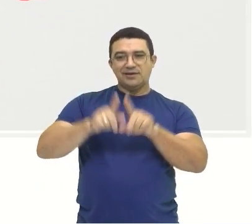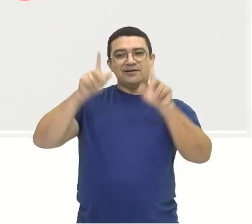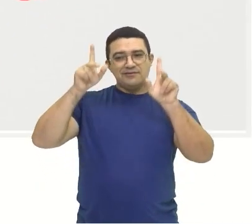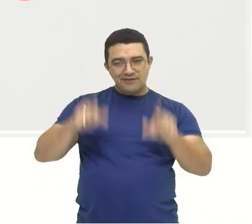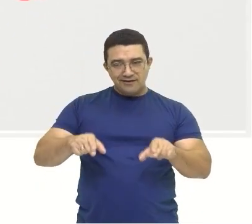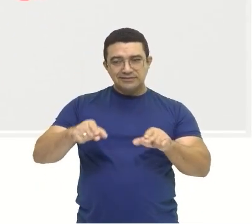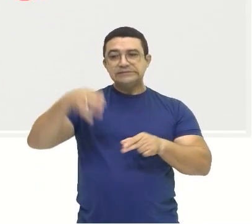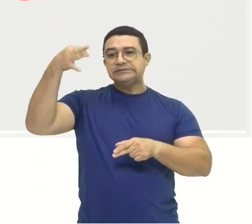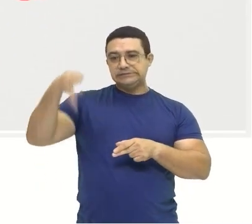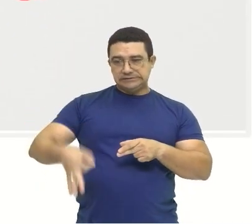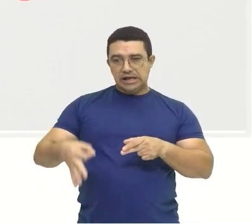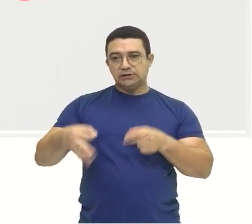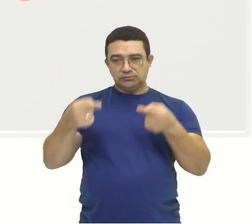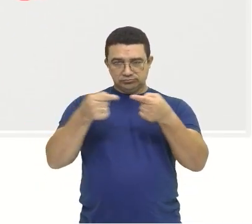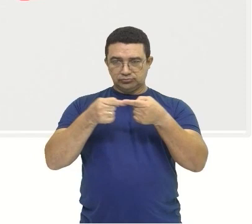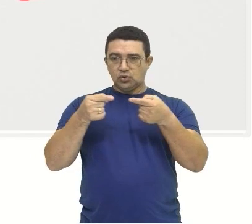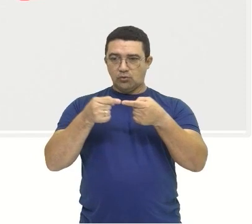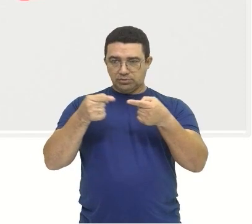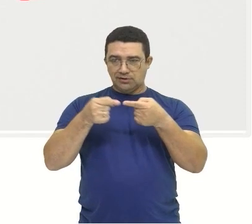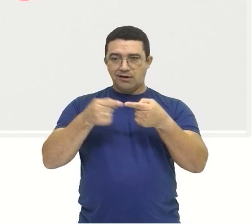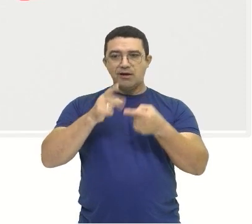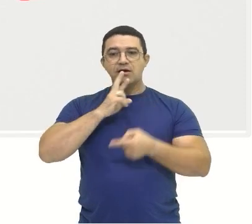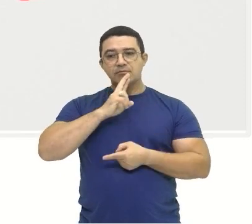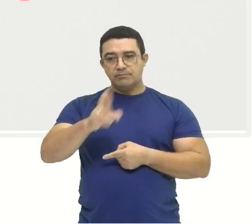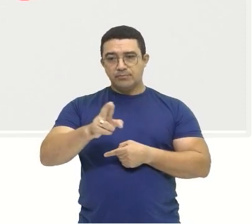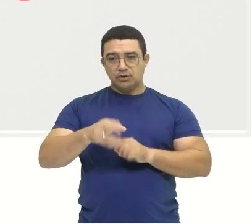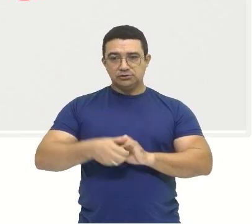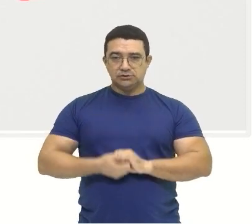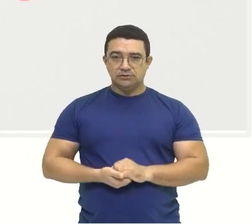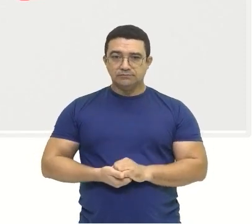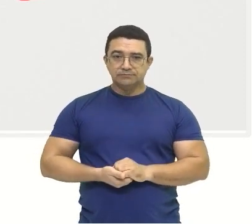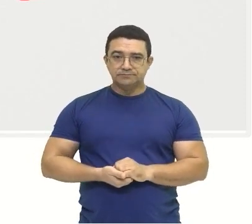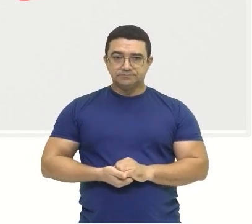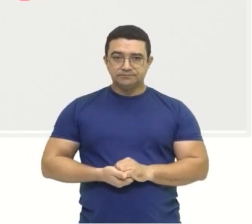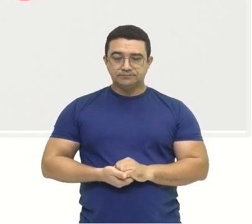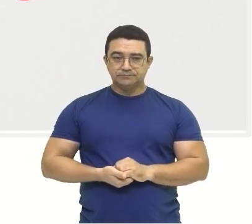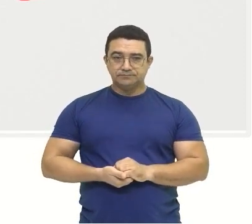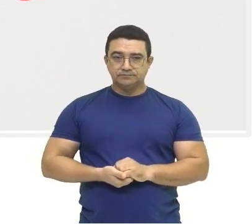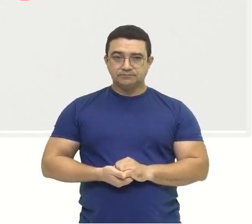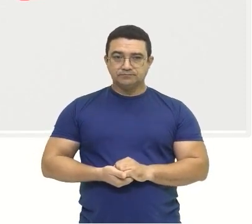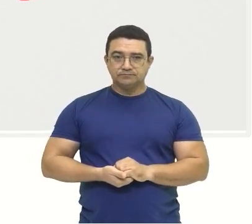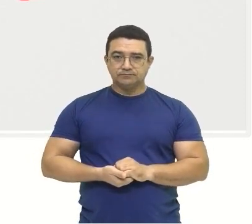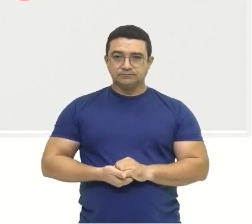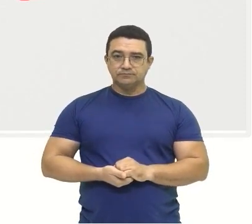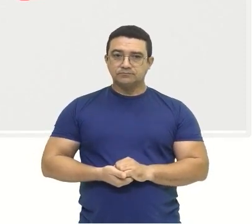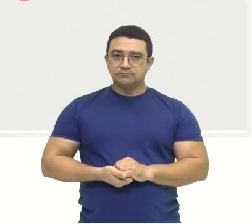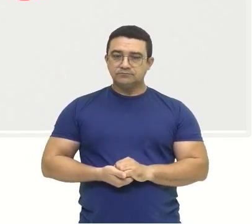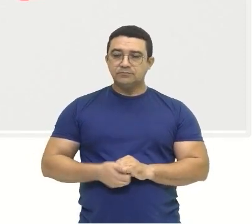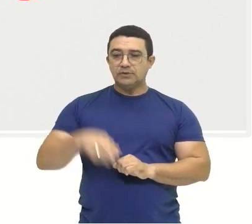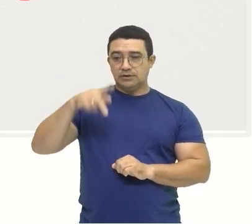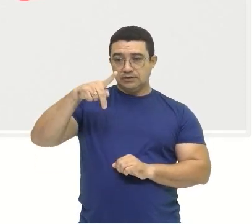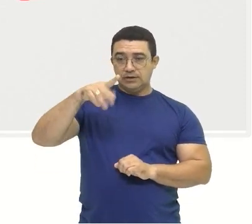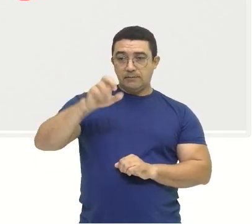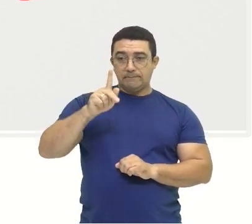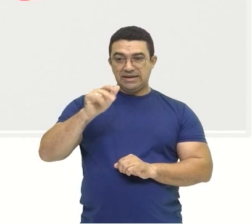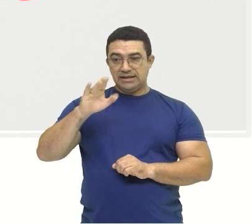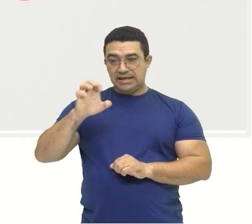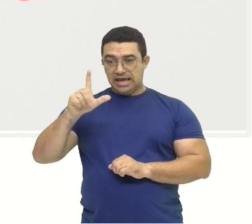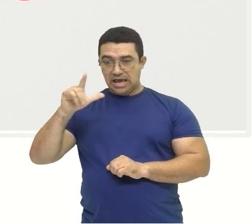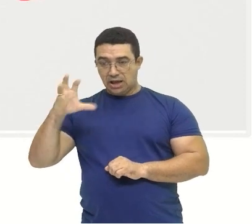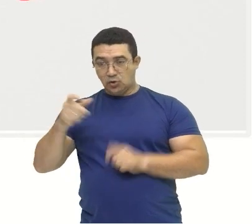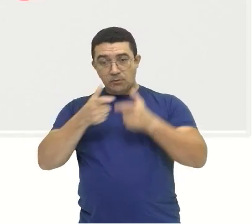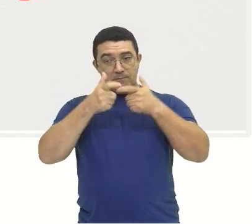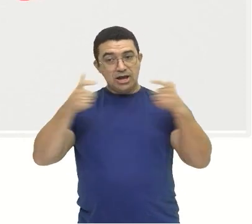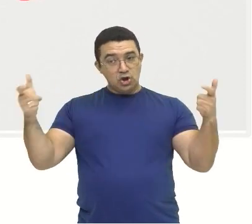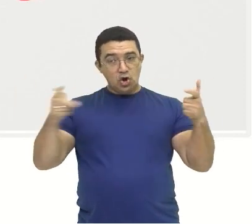correta, ou seja, a letra B já é a resposta correta desse exercício. Lá no periélio ele tem maior energia cinética